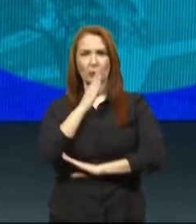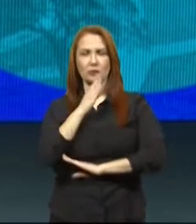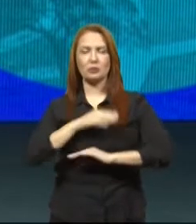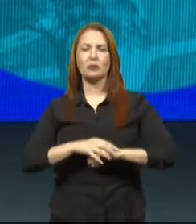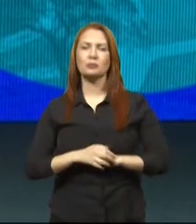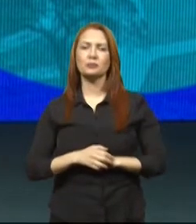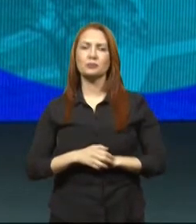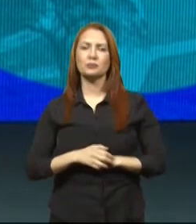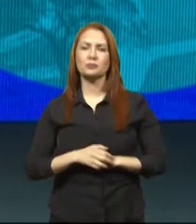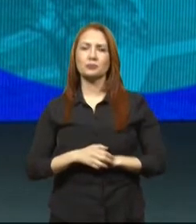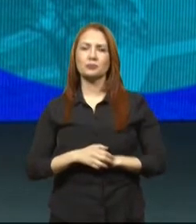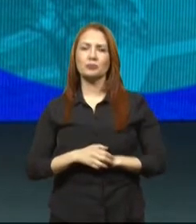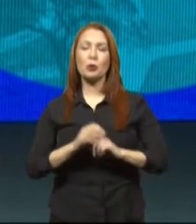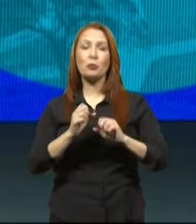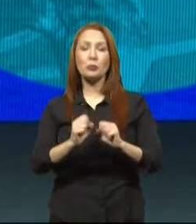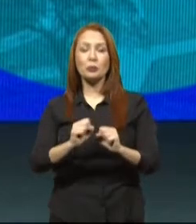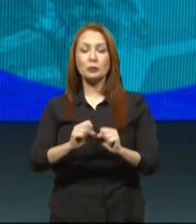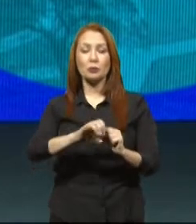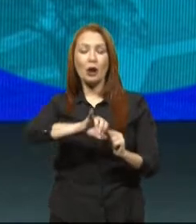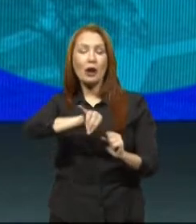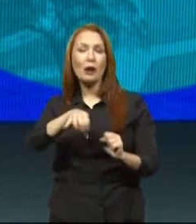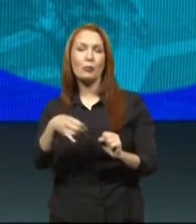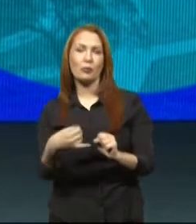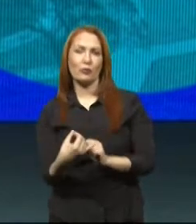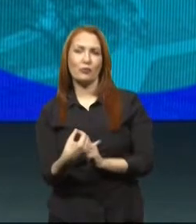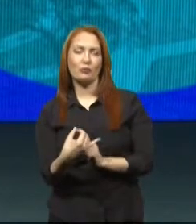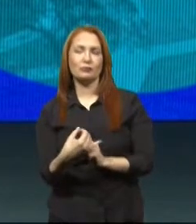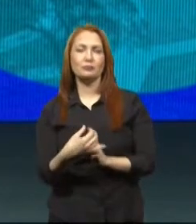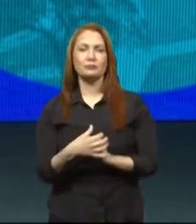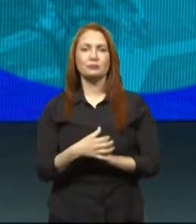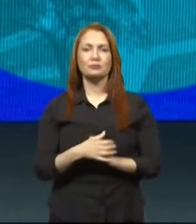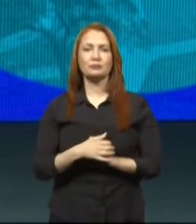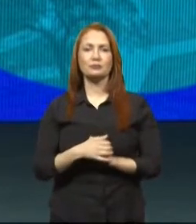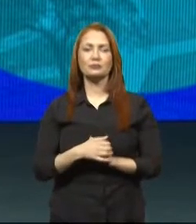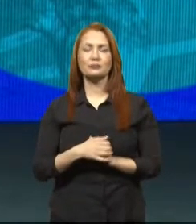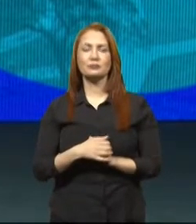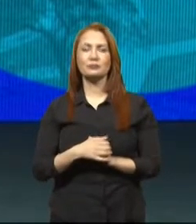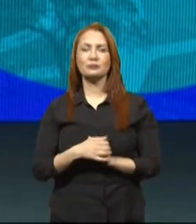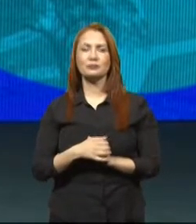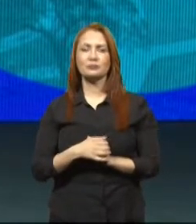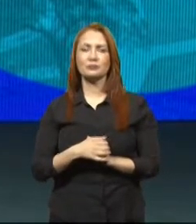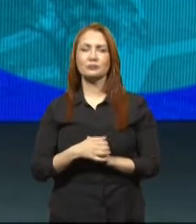podemos aproveitar no sentido de